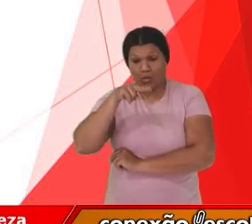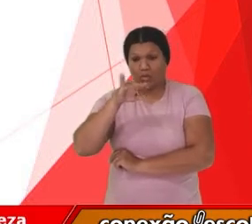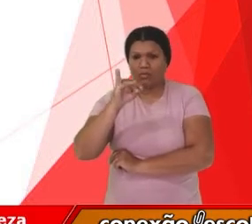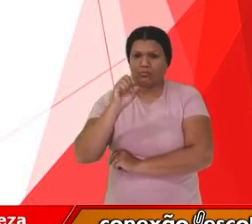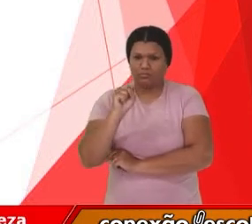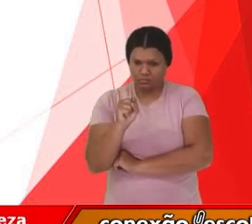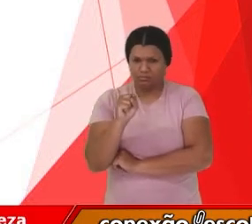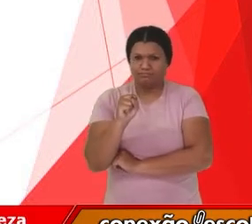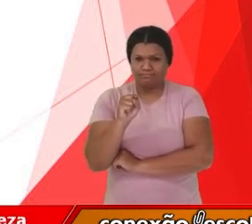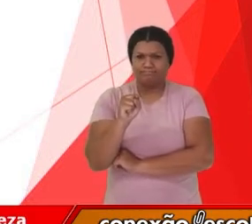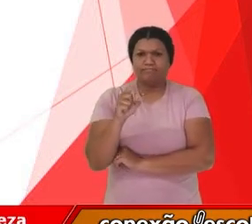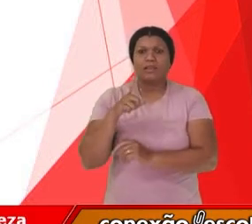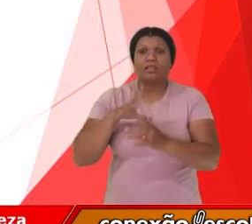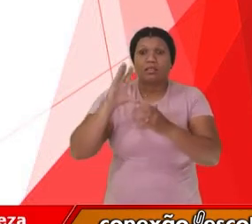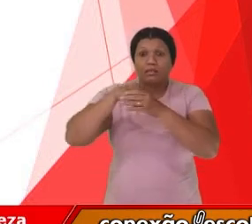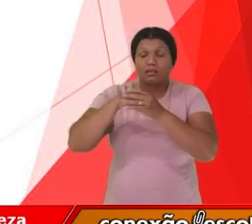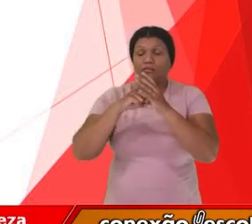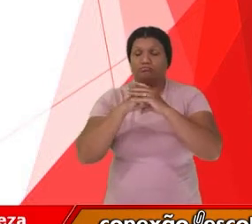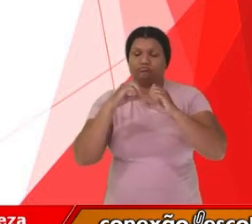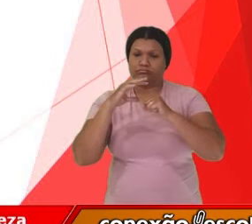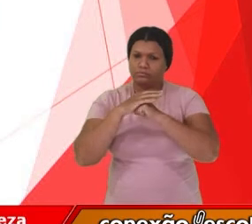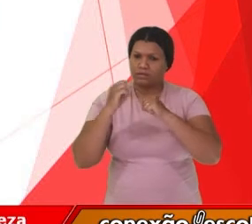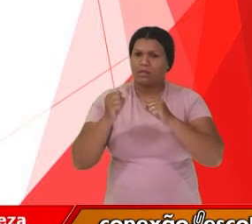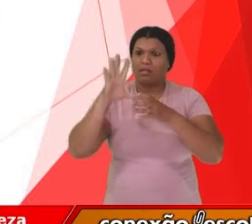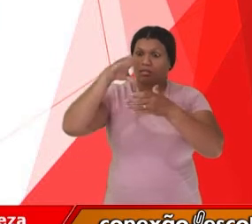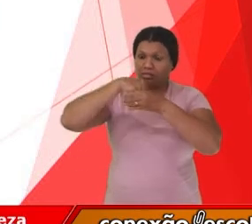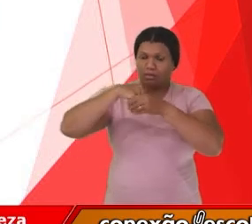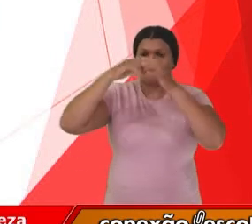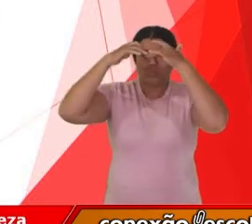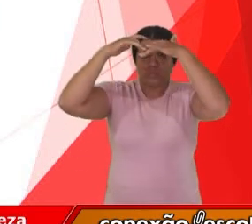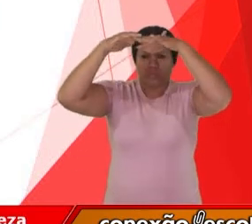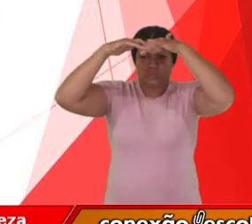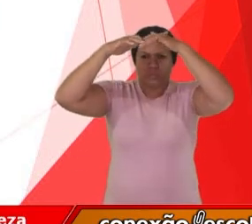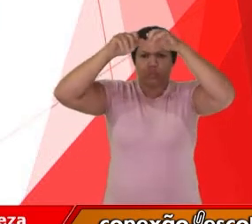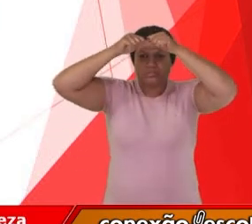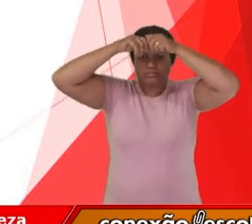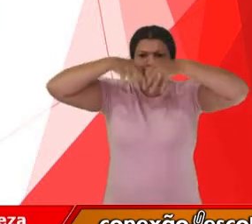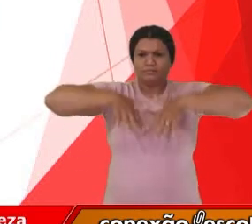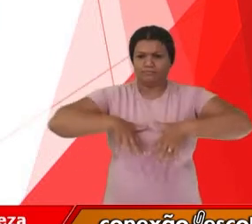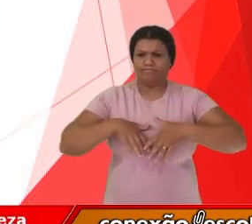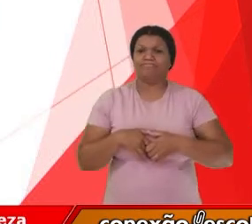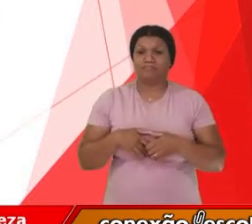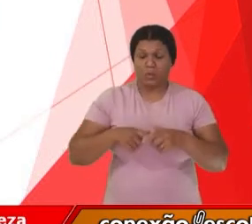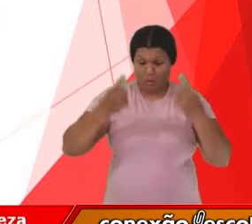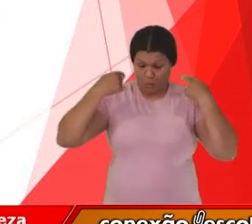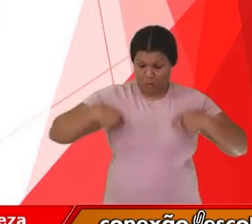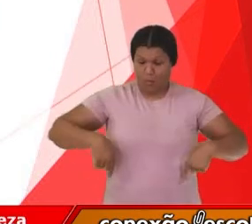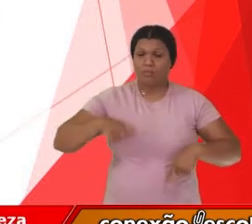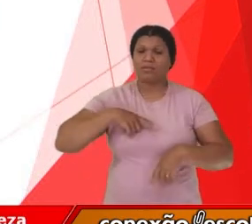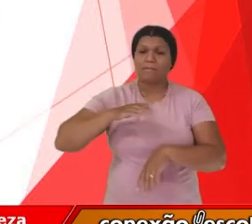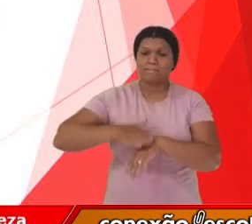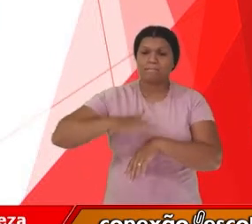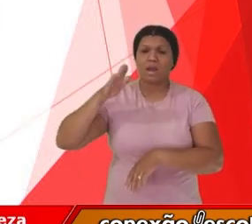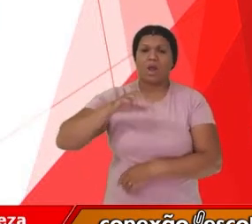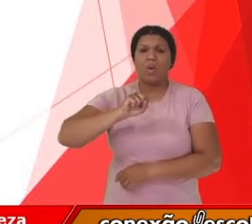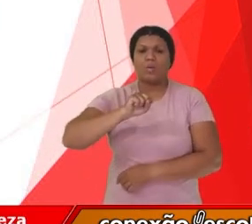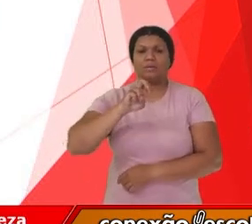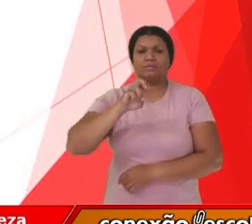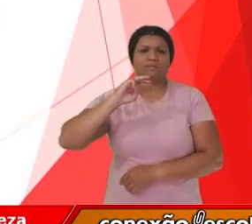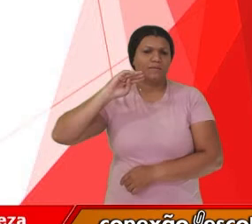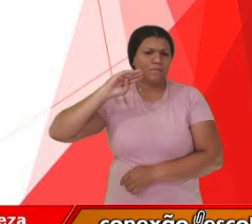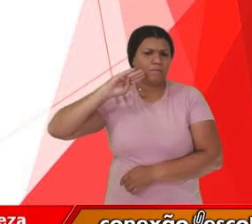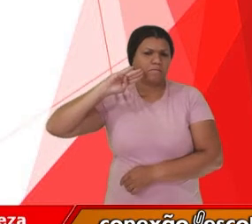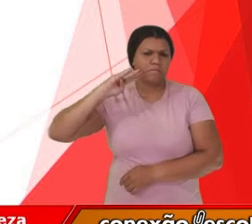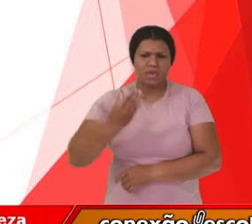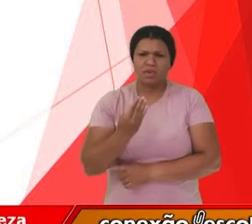sistema nervoso. Nosso corpo tem mais de 85 bilhões de